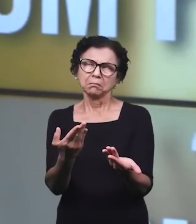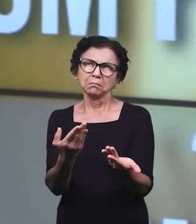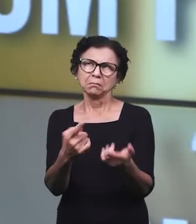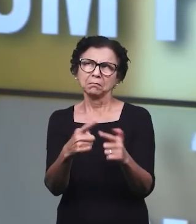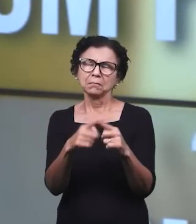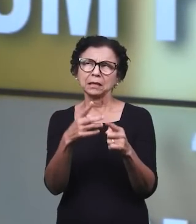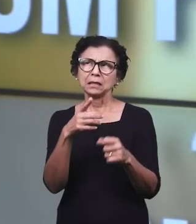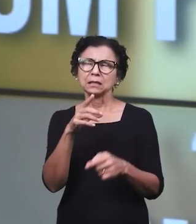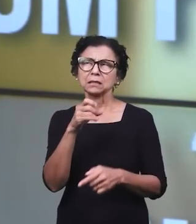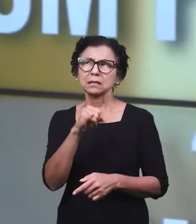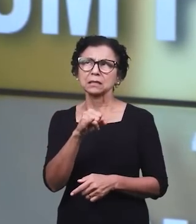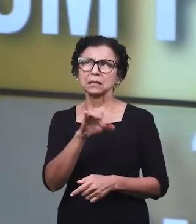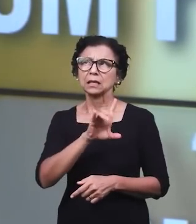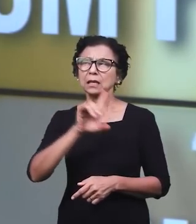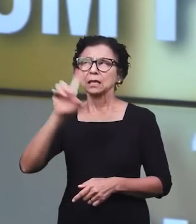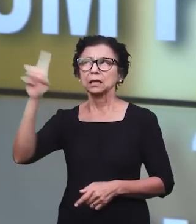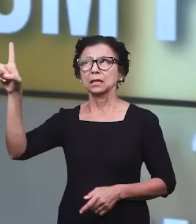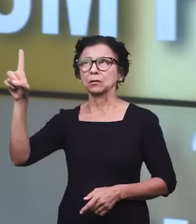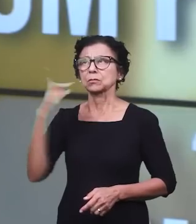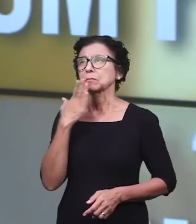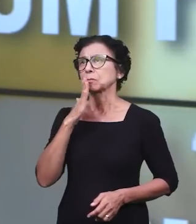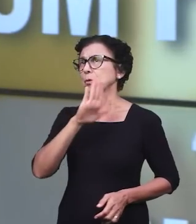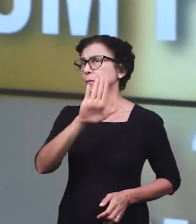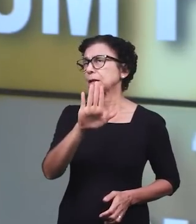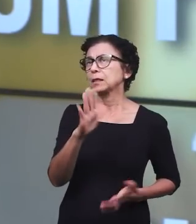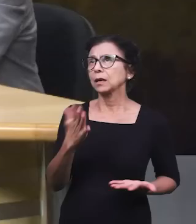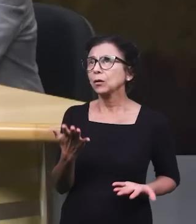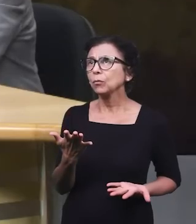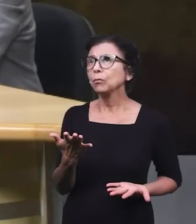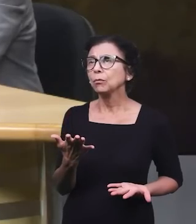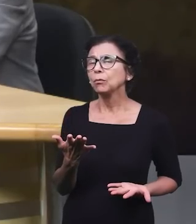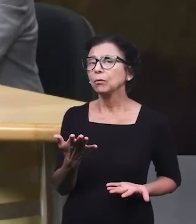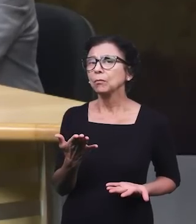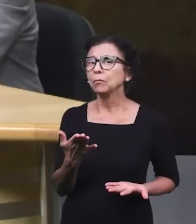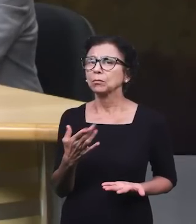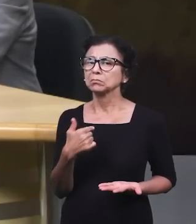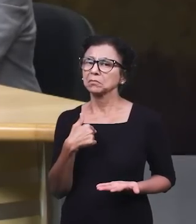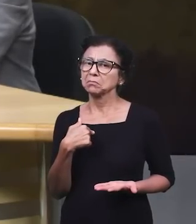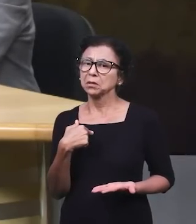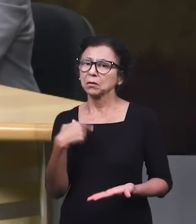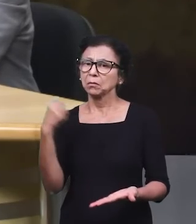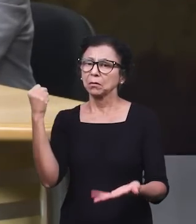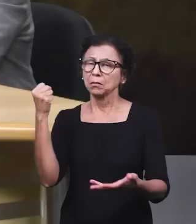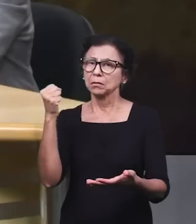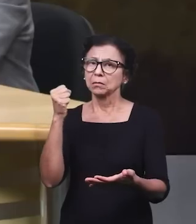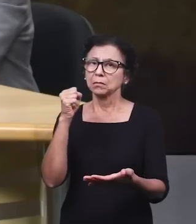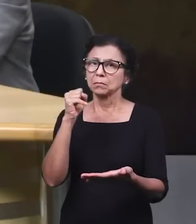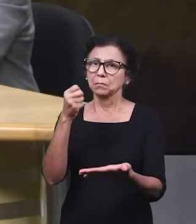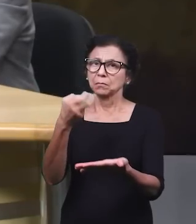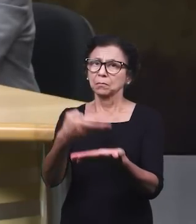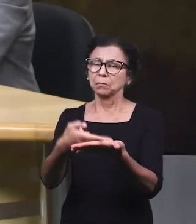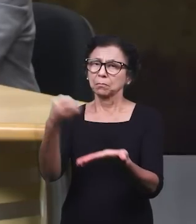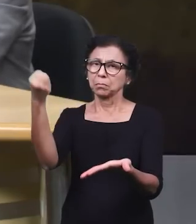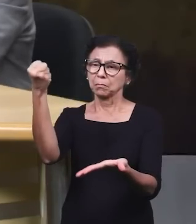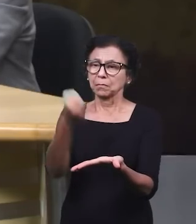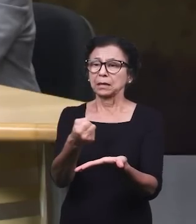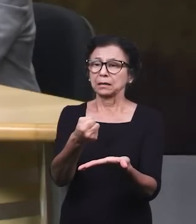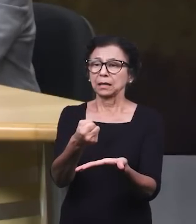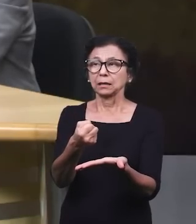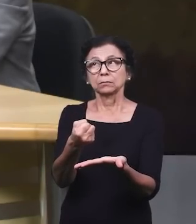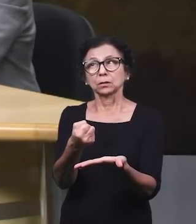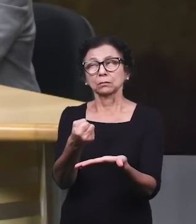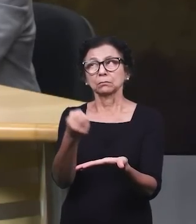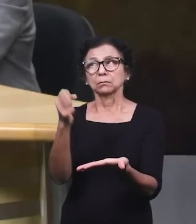seguinte, eu vou matar e o Senhor vai ressuscitar. Então, assim, na obediência, quando você